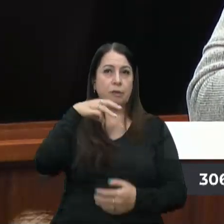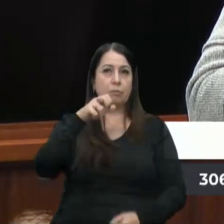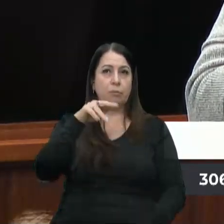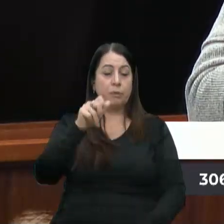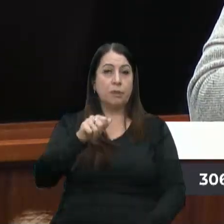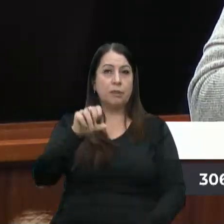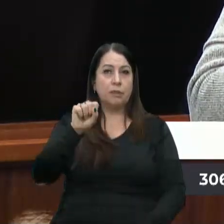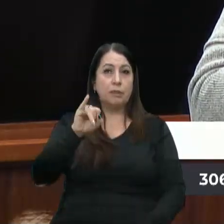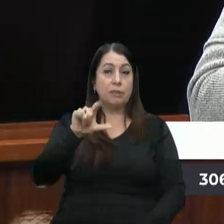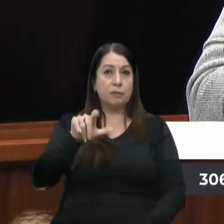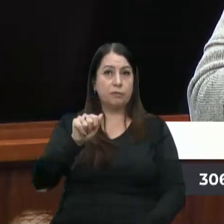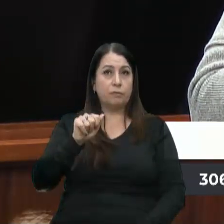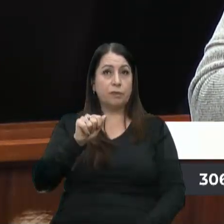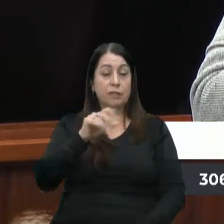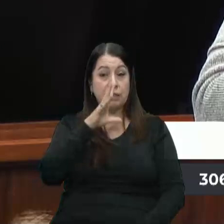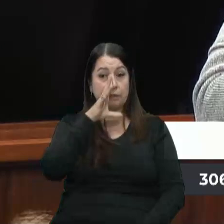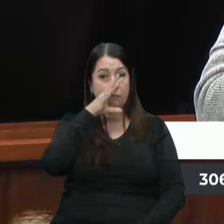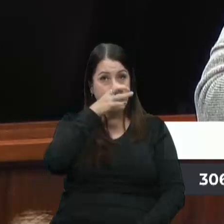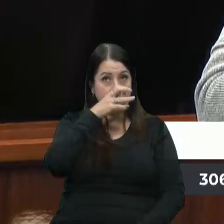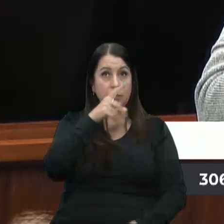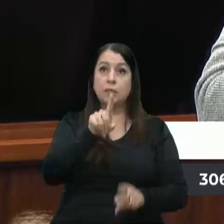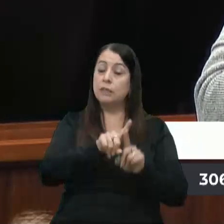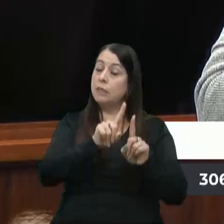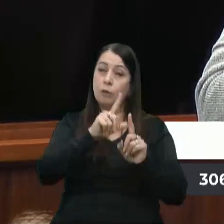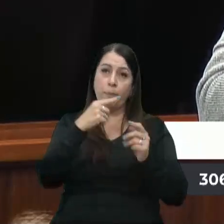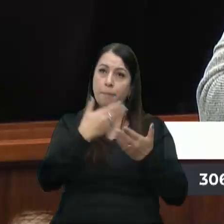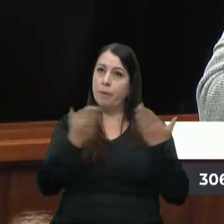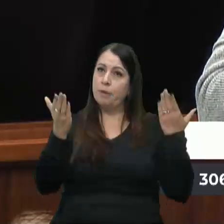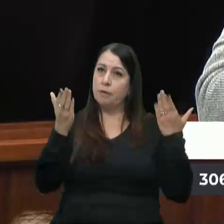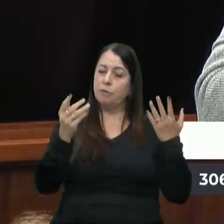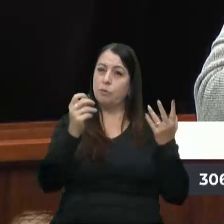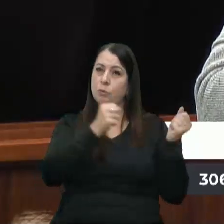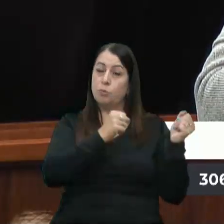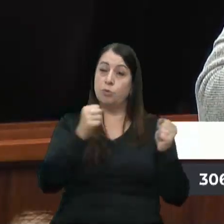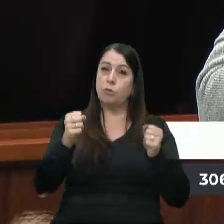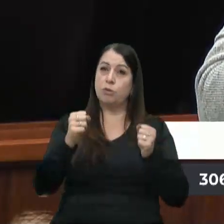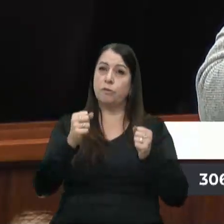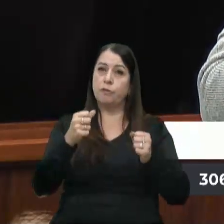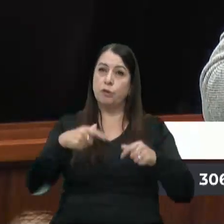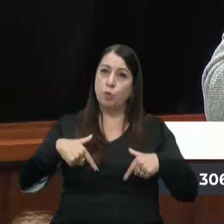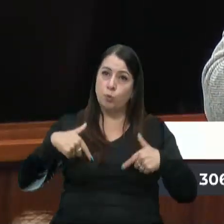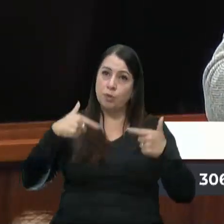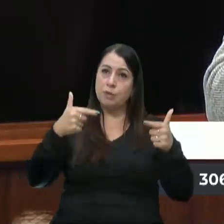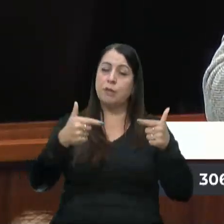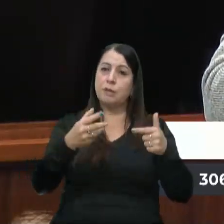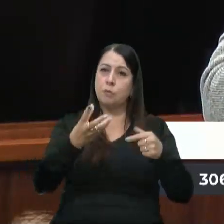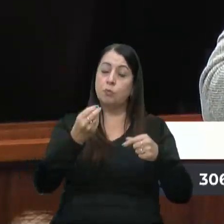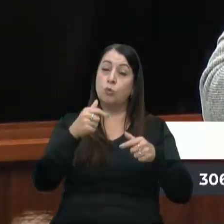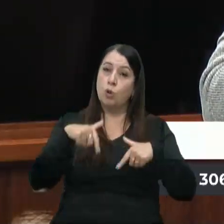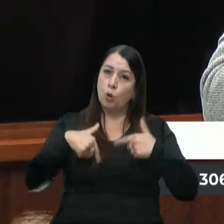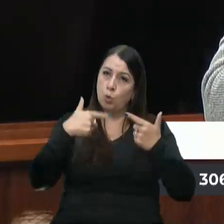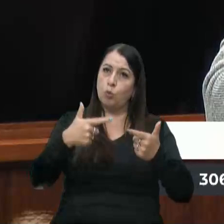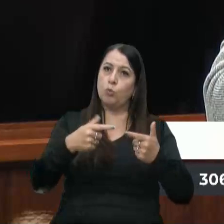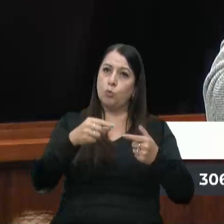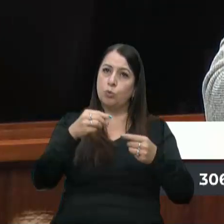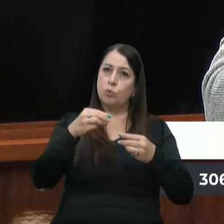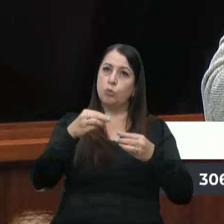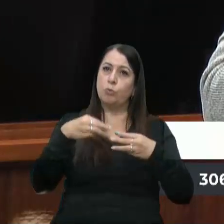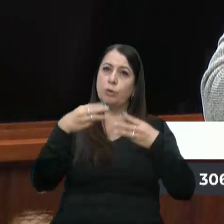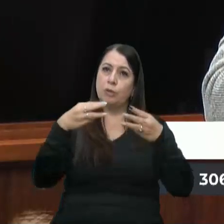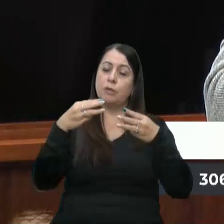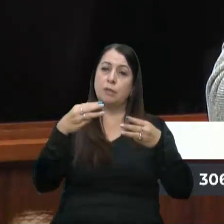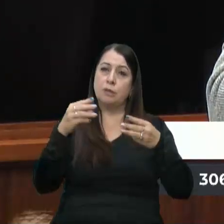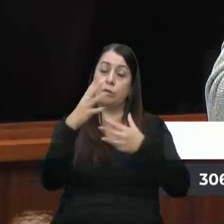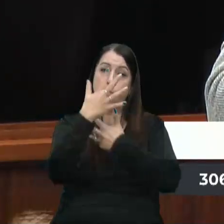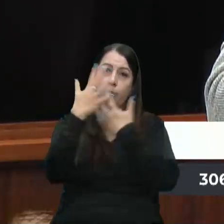Silva resista é que a gente não perca os poderes que foi conquistado com muita luta do Ministério do meio ambiente